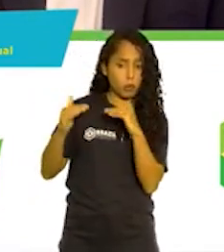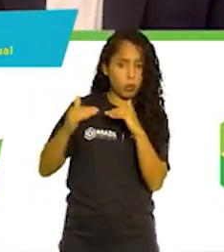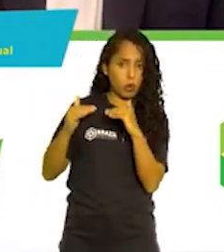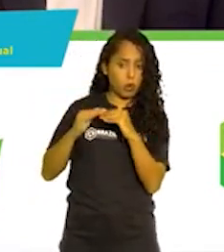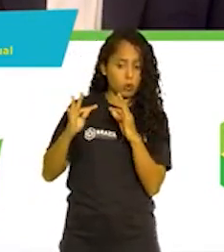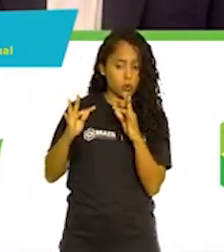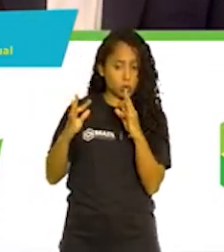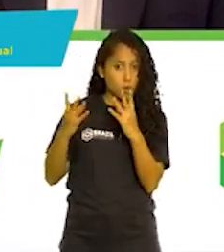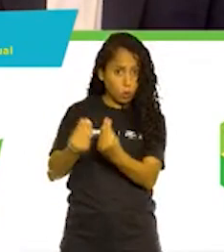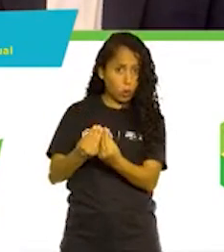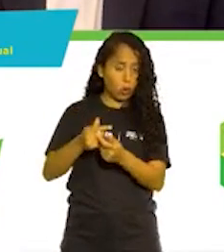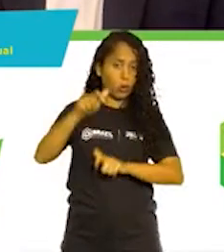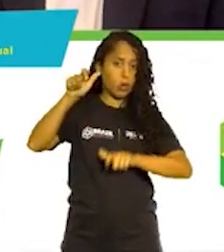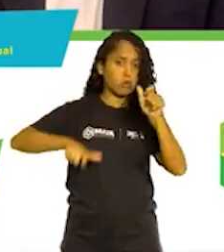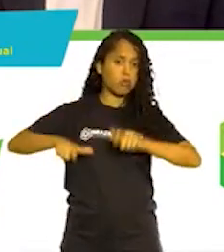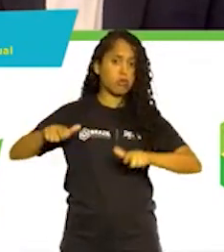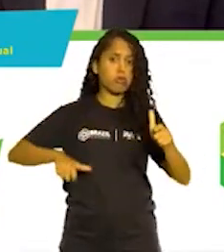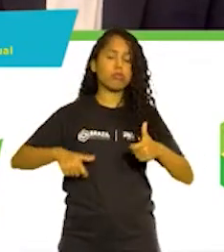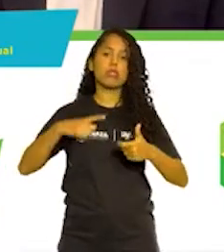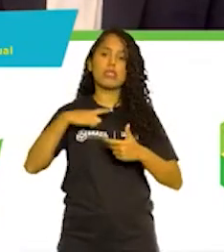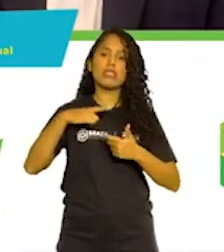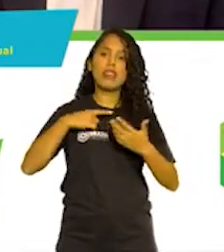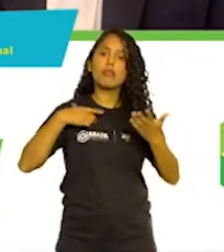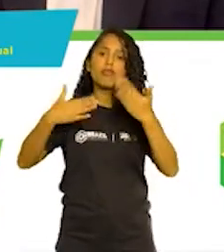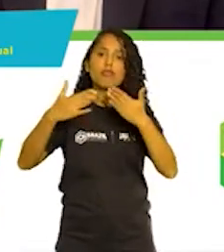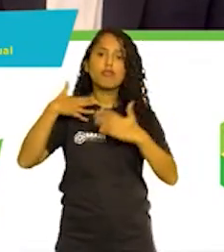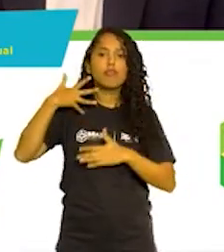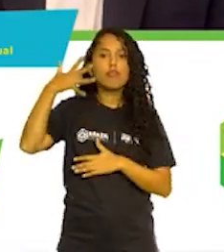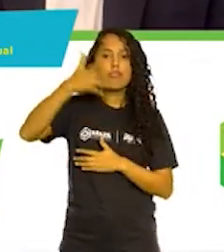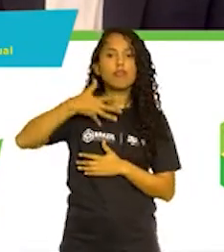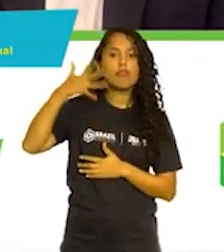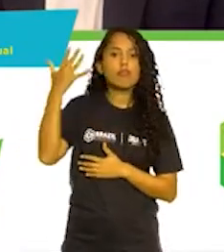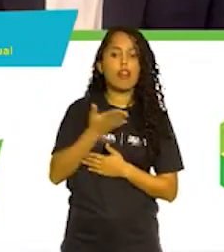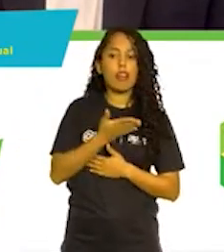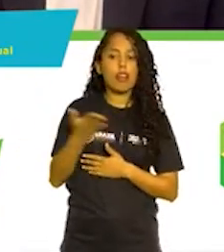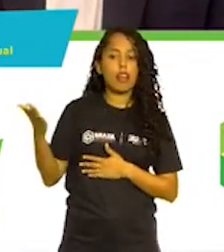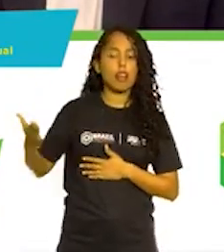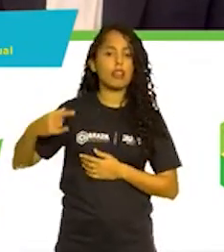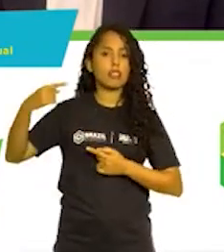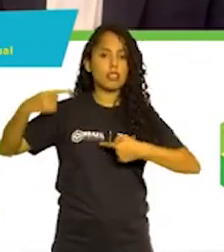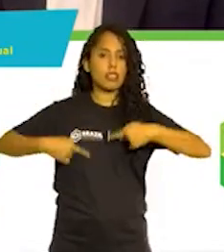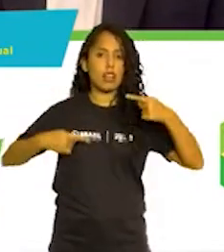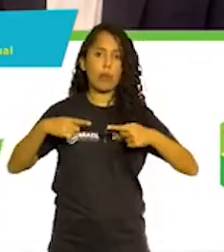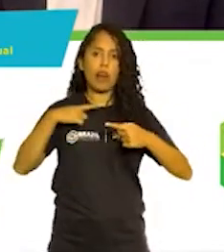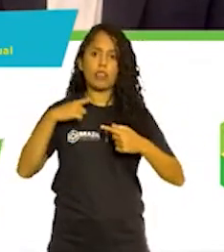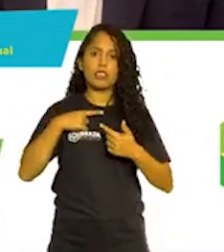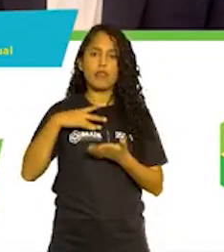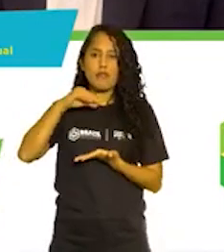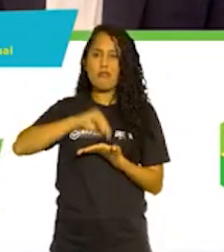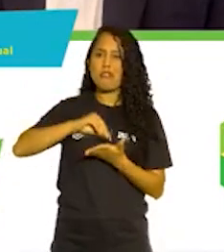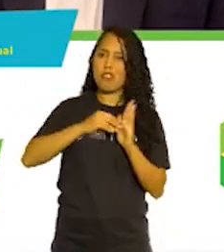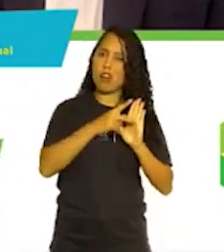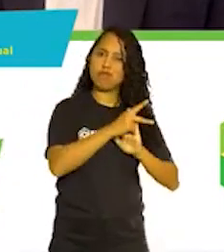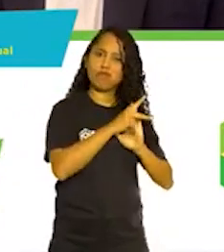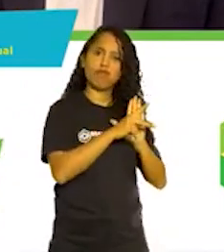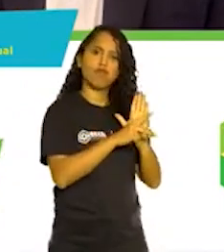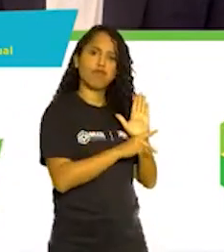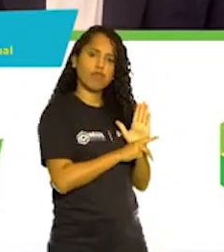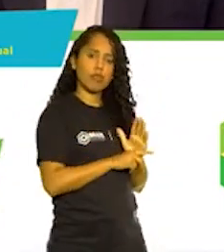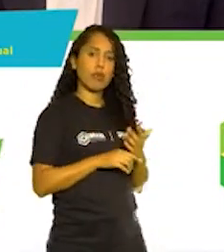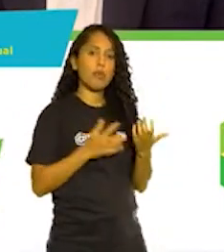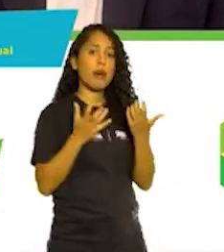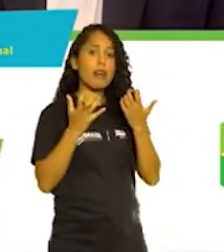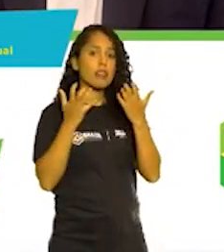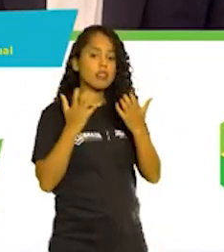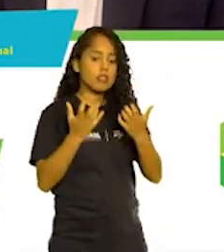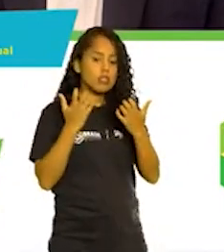com todos, né, os debatedores em relação a esse debate sobre a ausência de projeto, mas eu queria